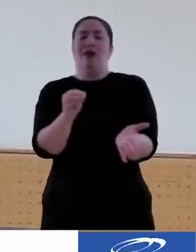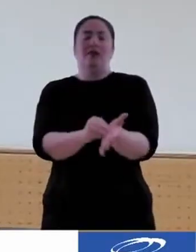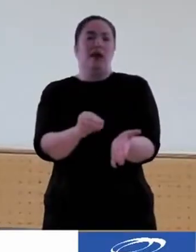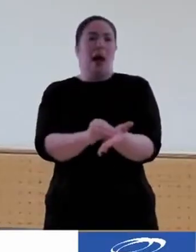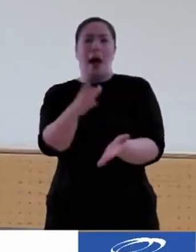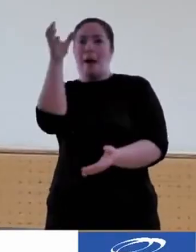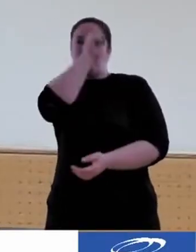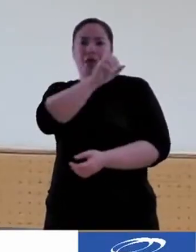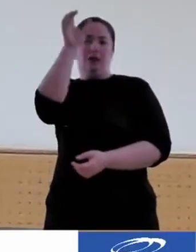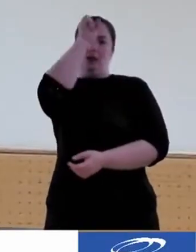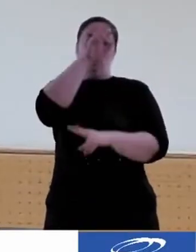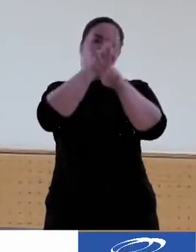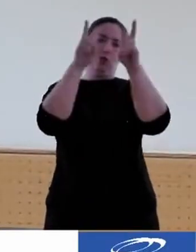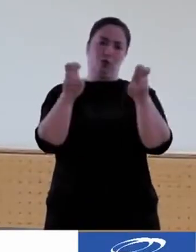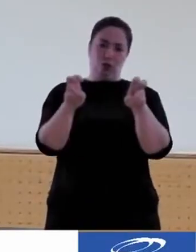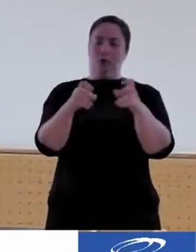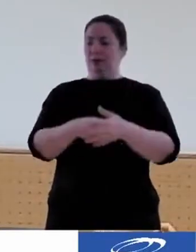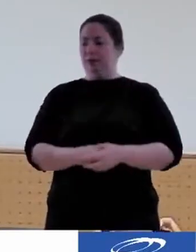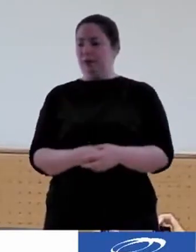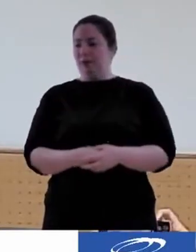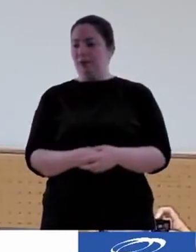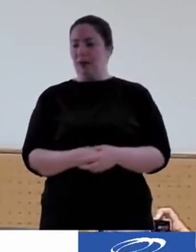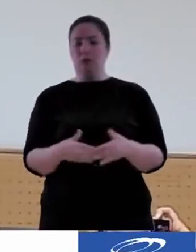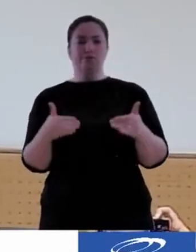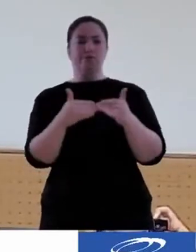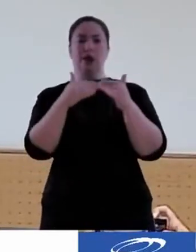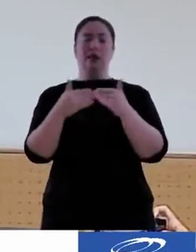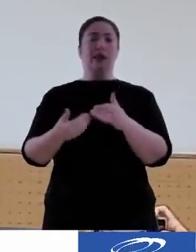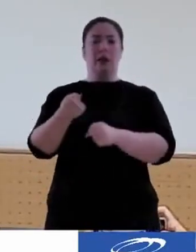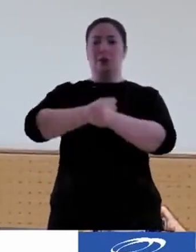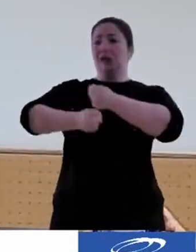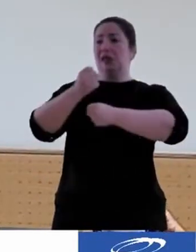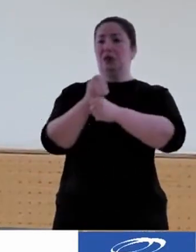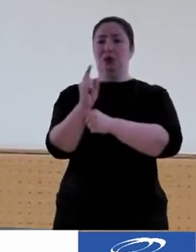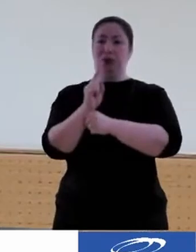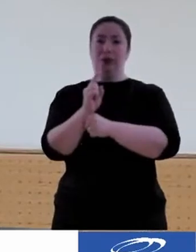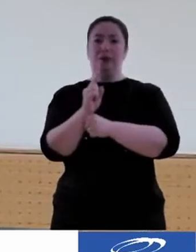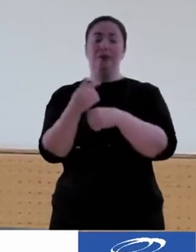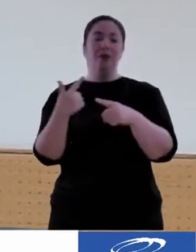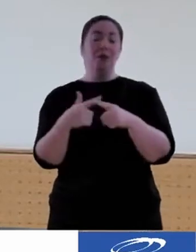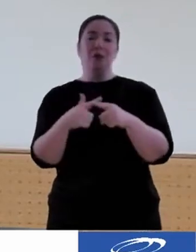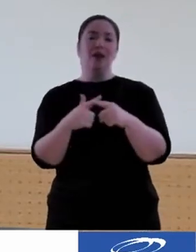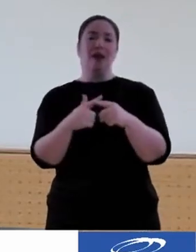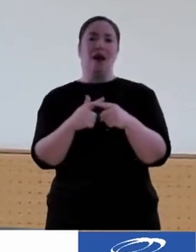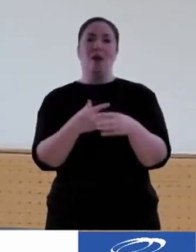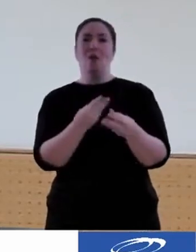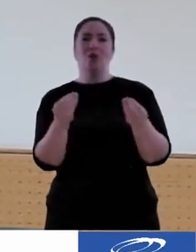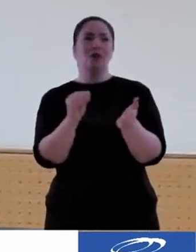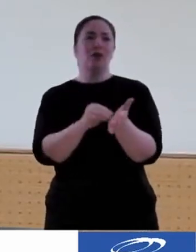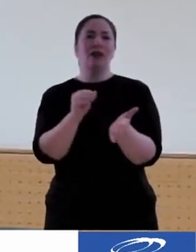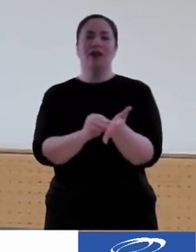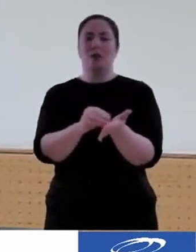último consenso do ano passado. E, por último, eu gostaria de convidar a todos para o nosso evento